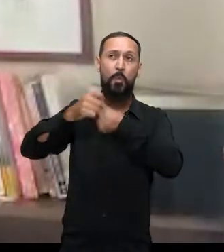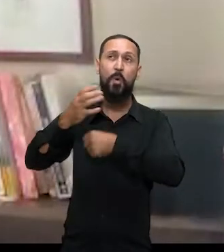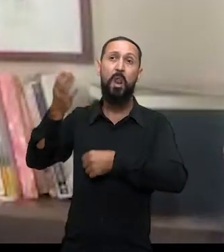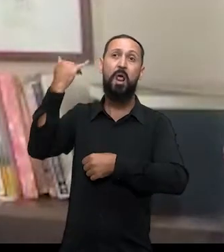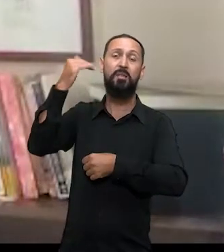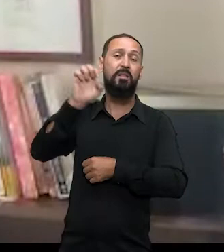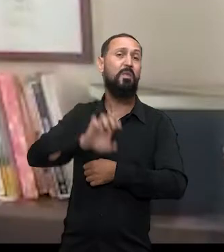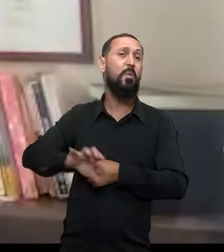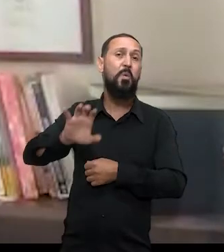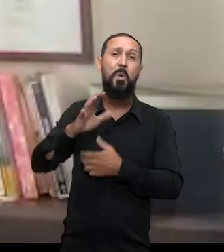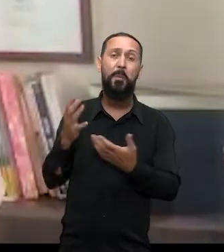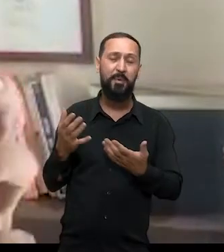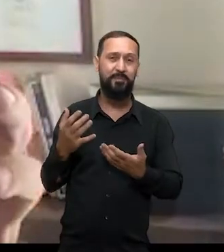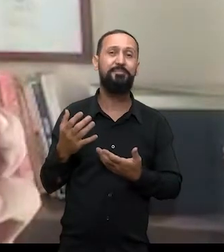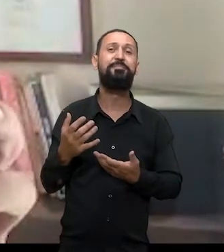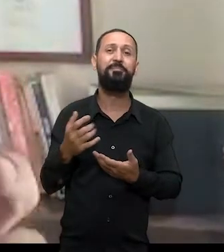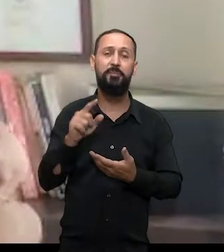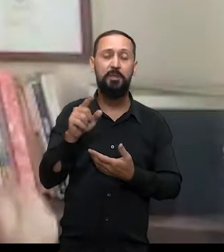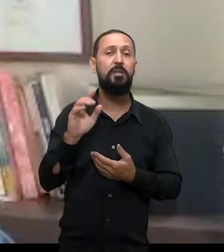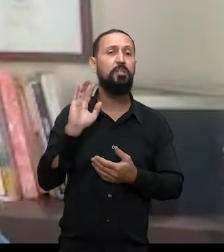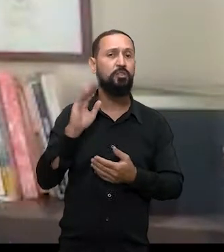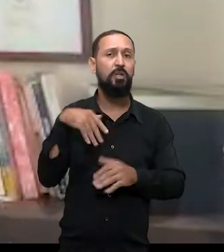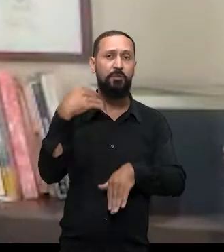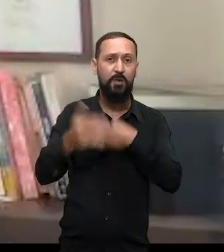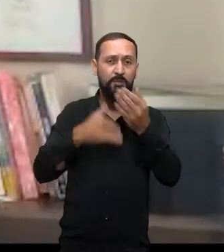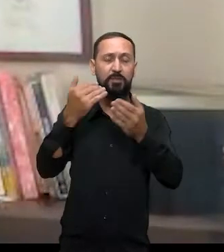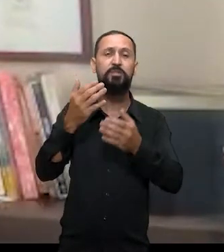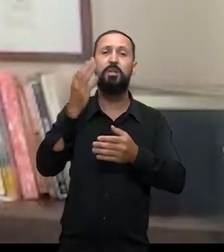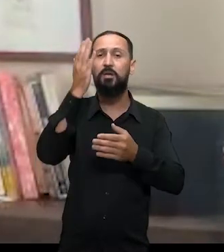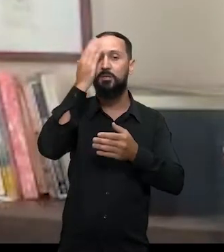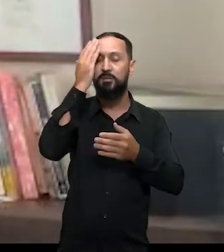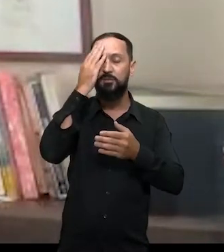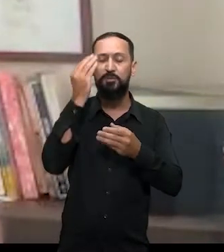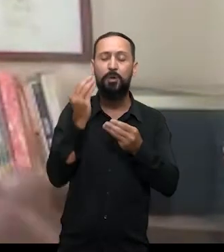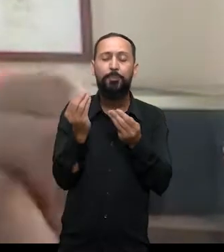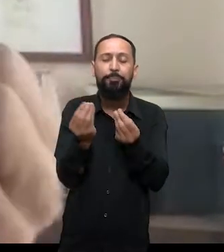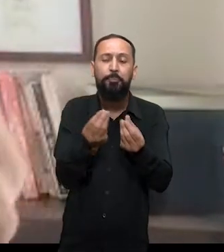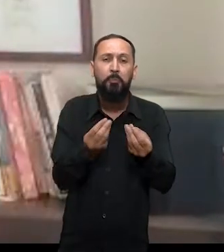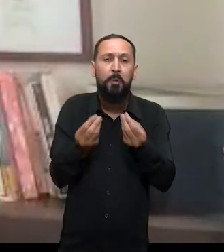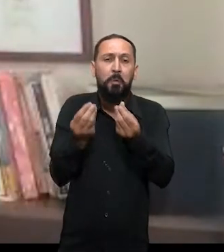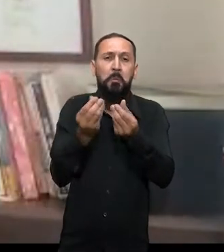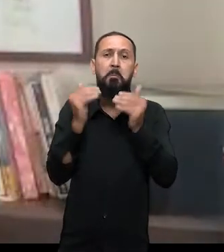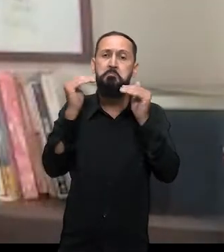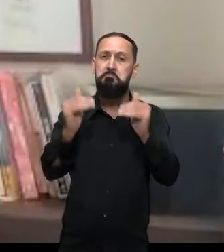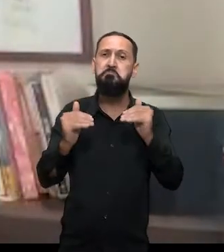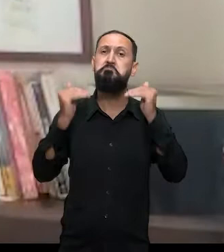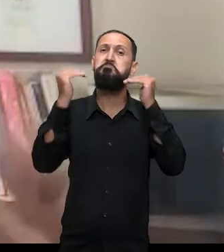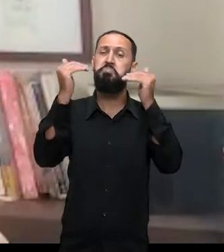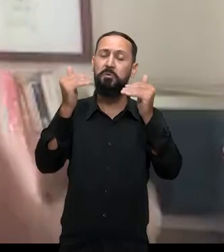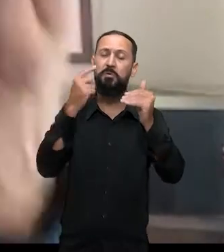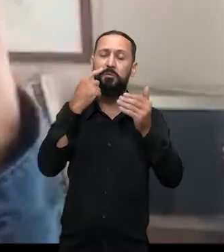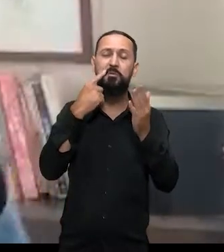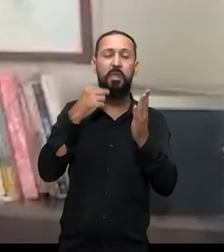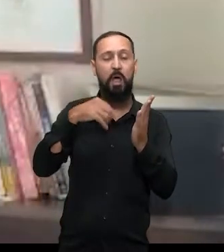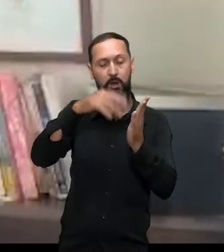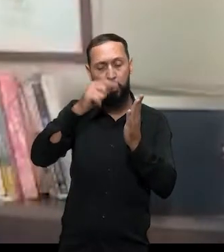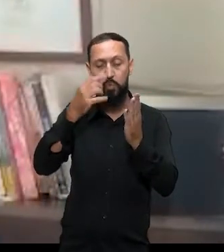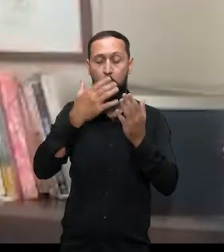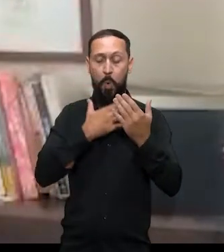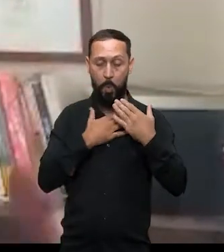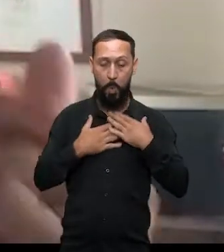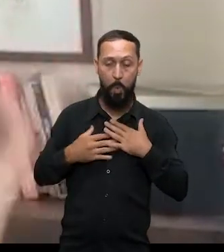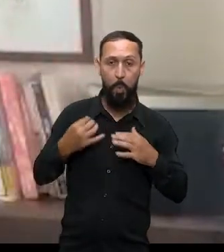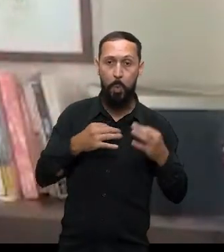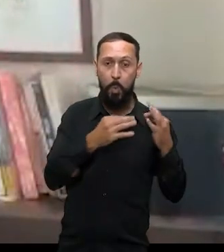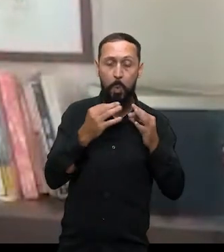Europa. Então, eles estavam muito avançados nesse processo, havia um refinamento muito grande ali, no traço, na pintura